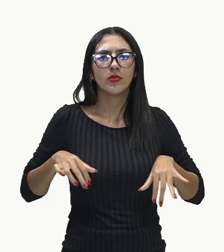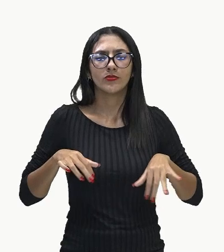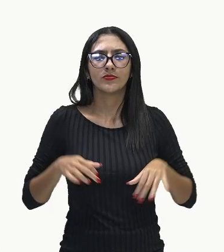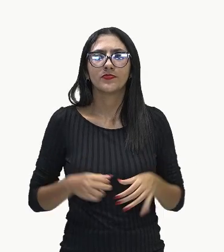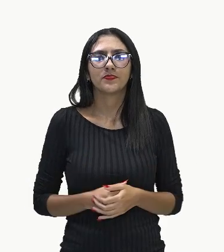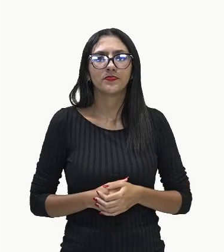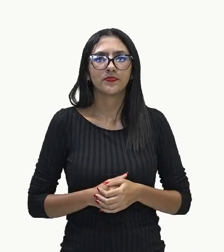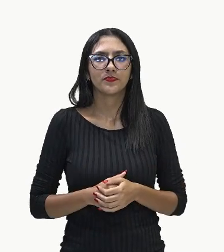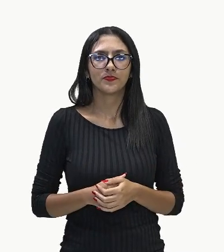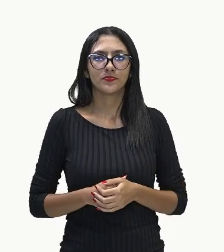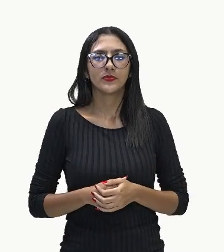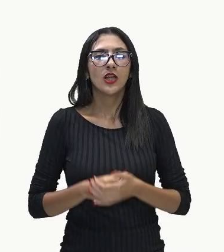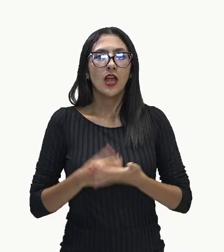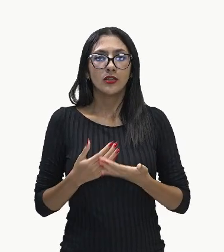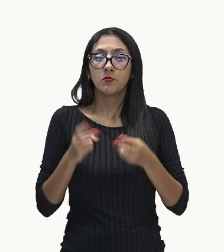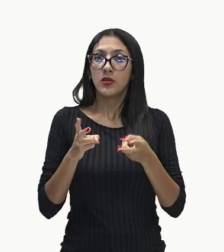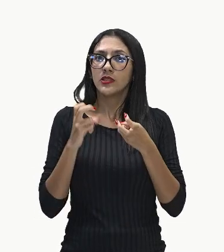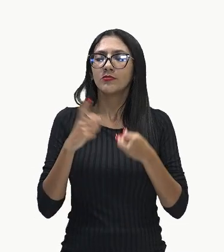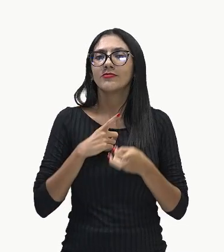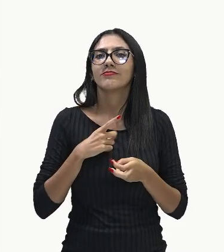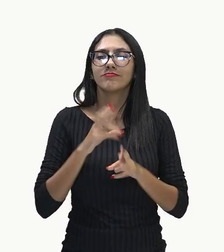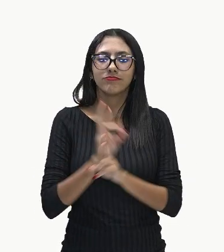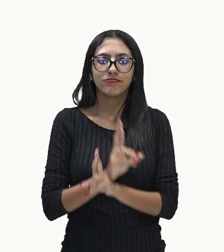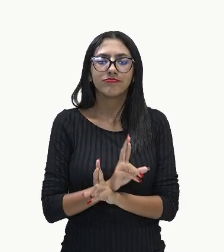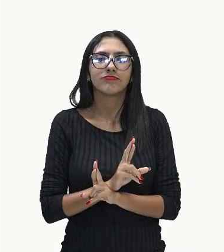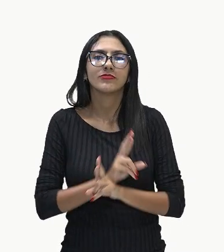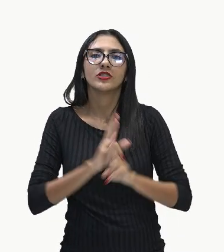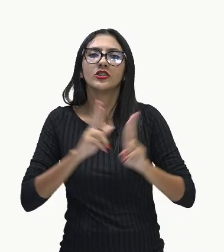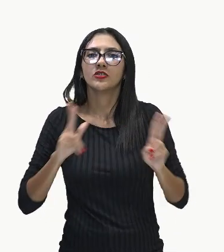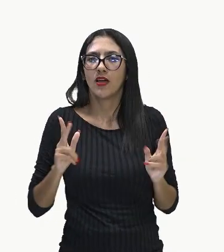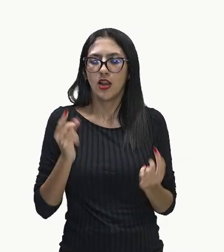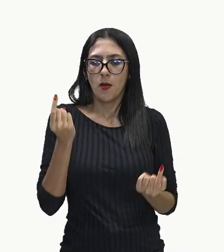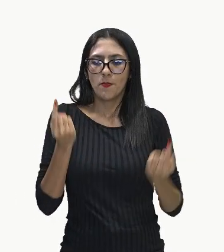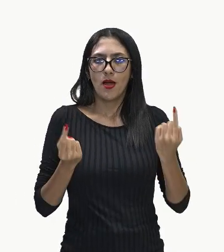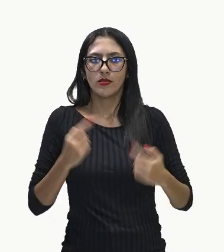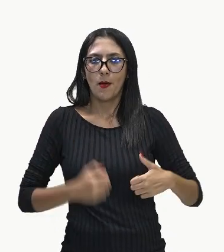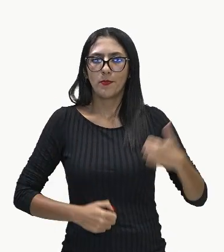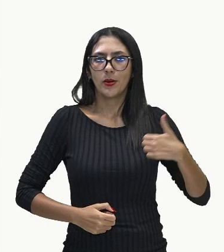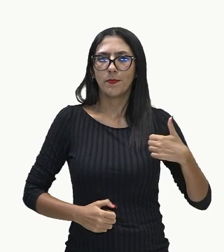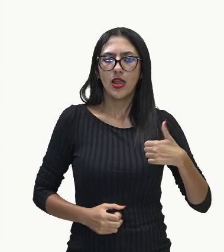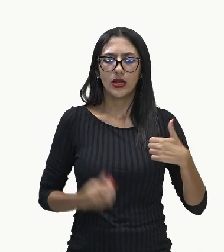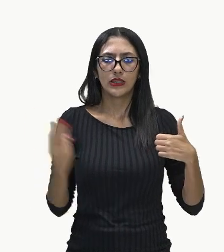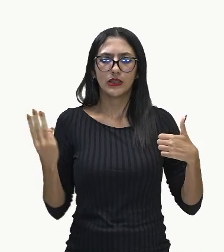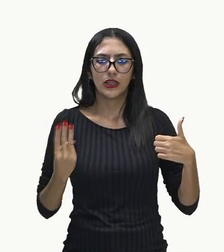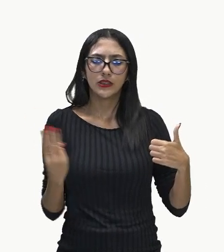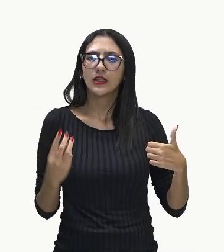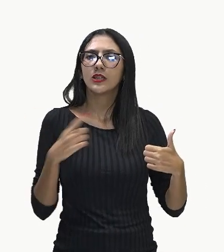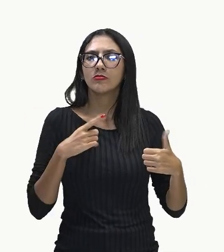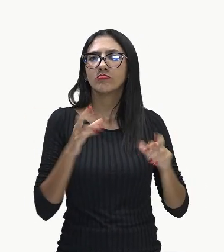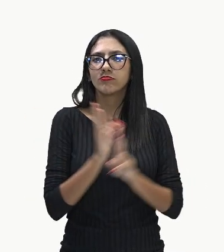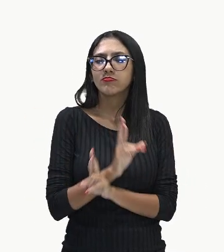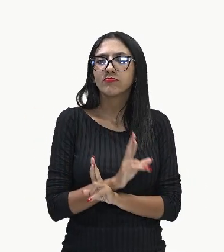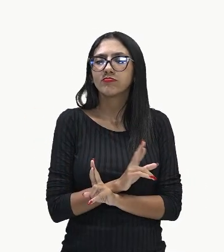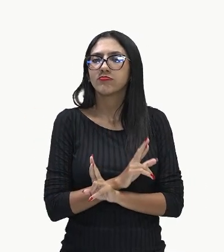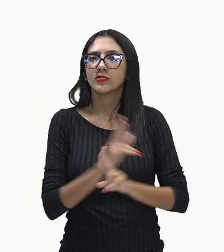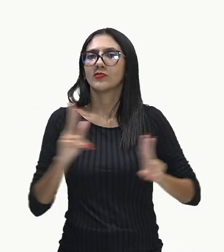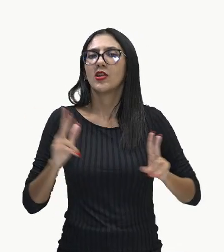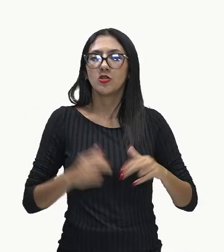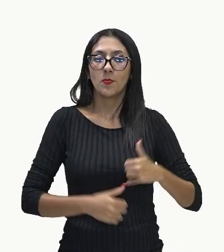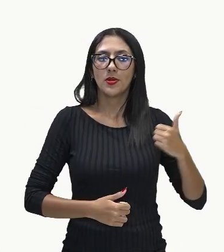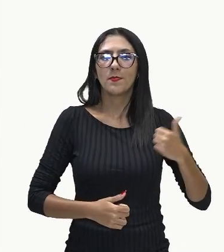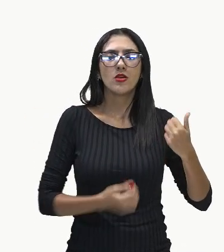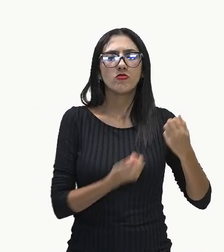aí que já há uma diferença em um método de amostragem para